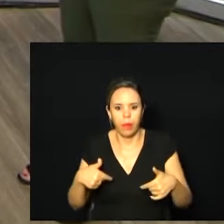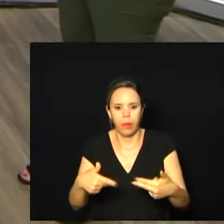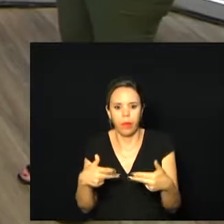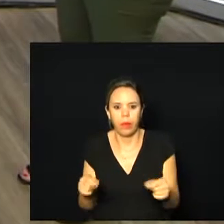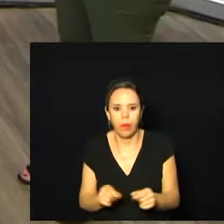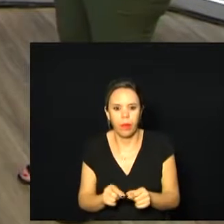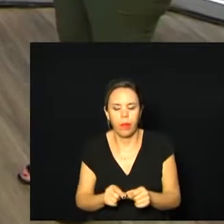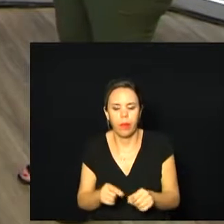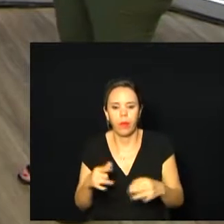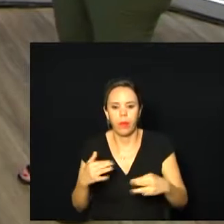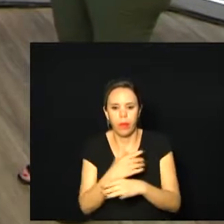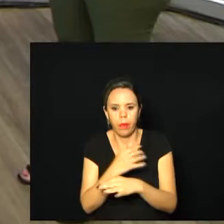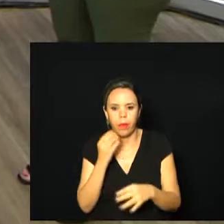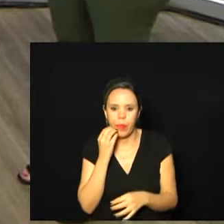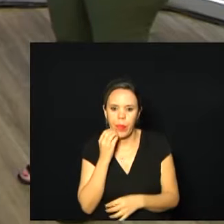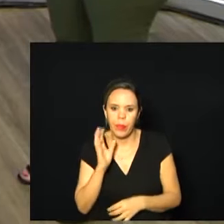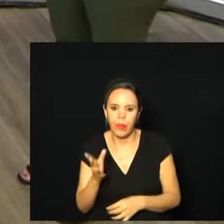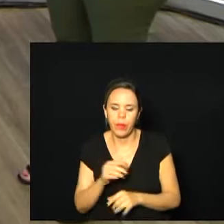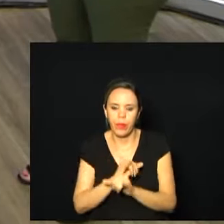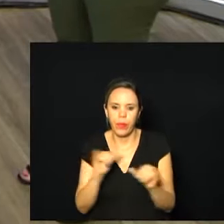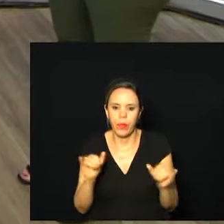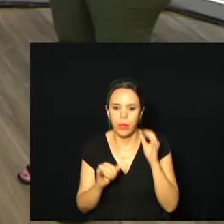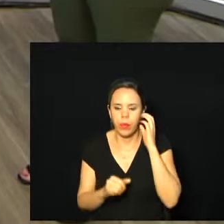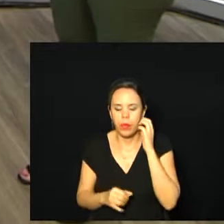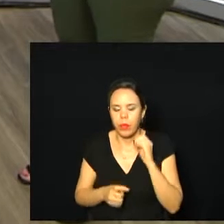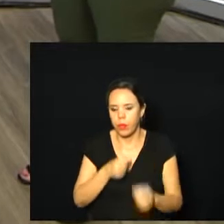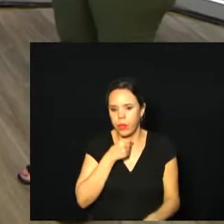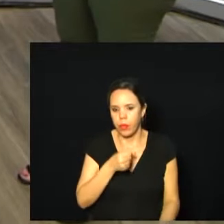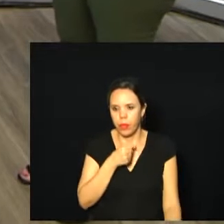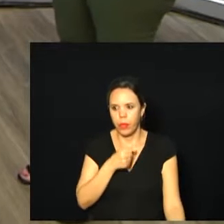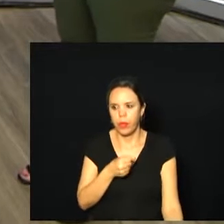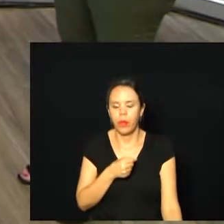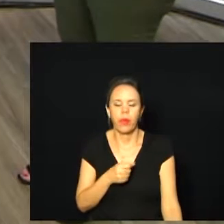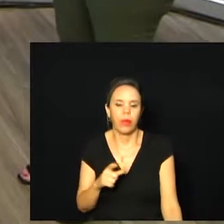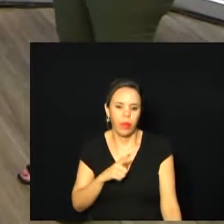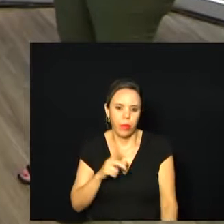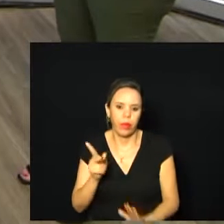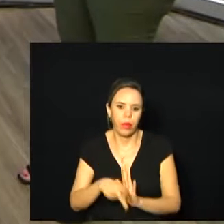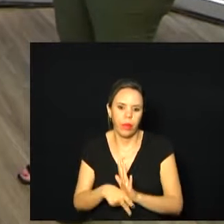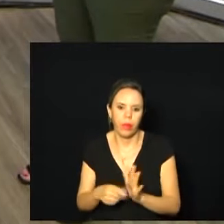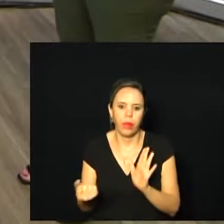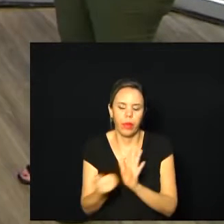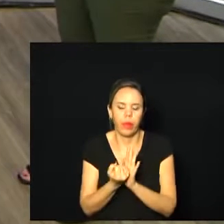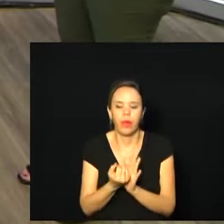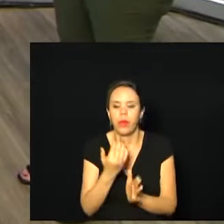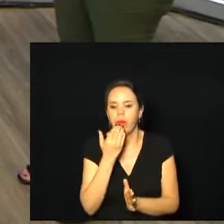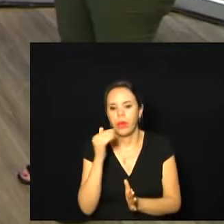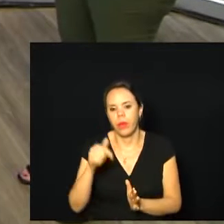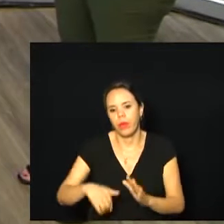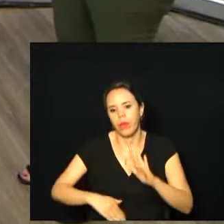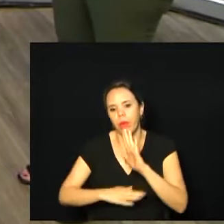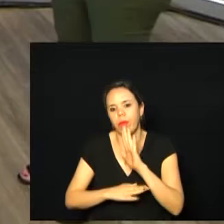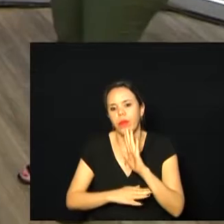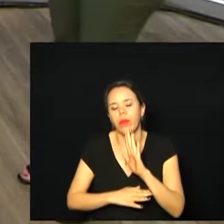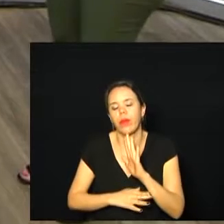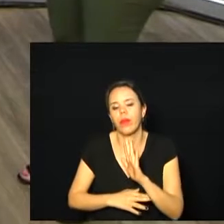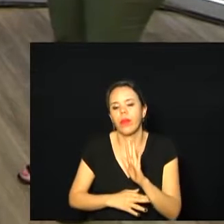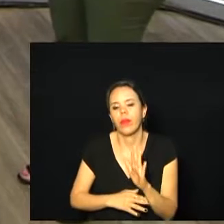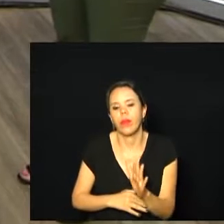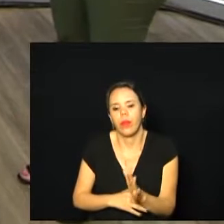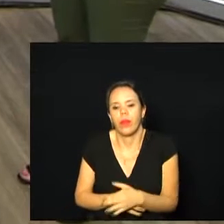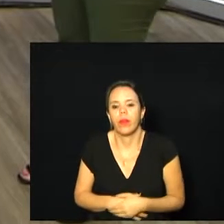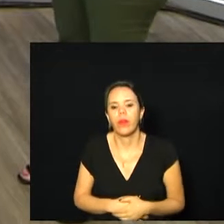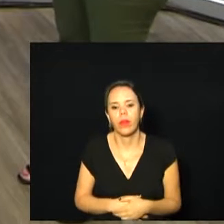atitudes no trânsito. Já foi anunciado na coletiva, inclusive a gente tem projeto protocolado e pedido aqui da Câmara daquele